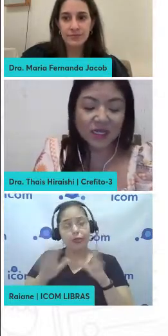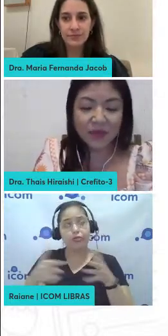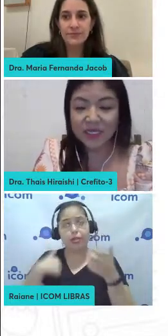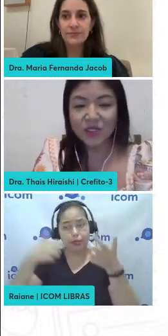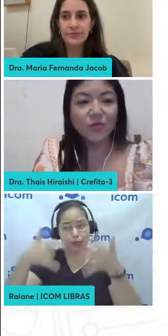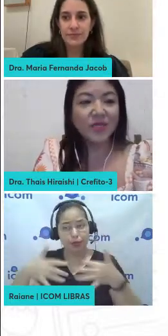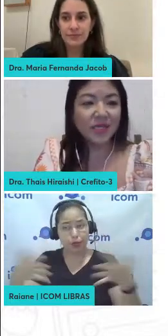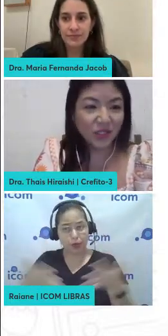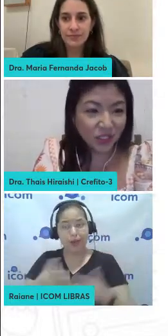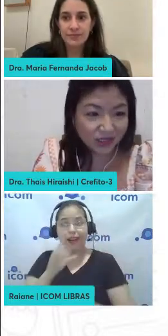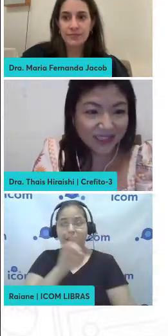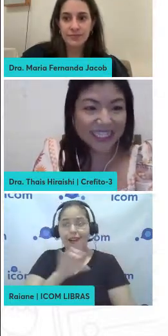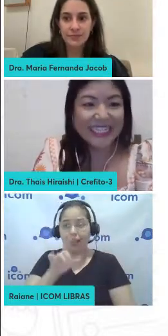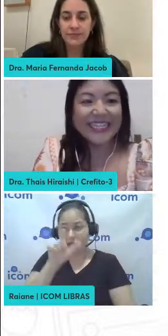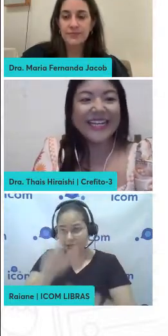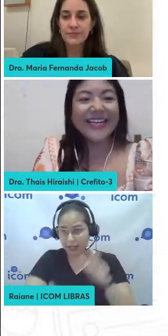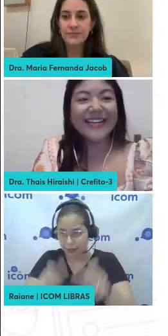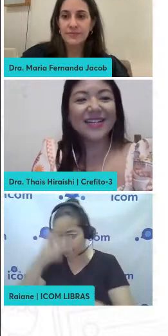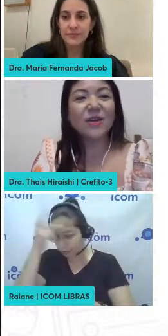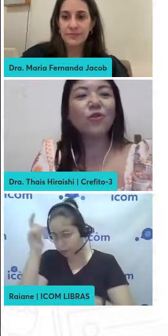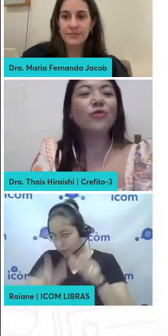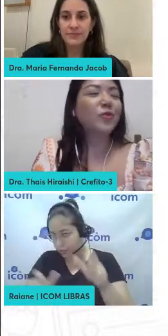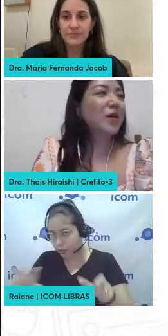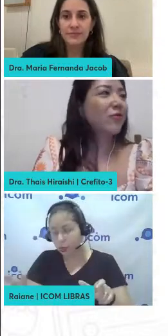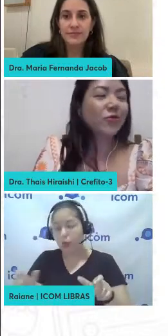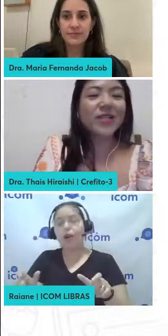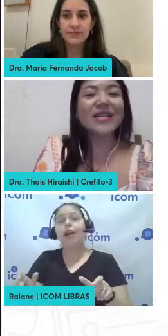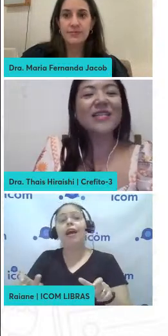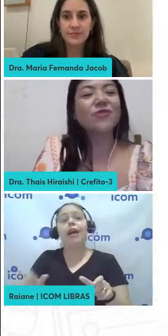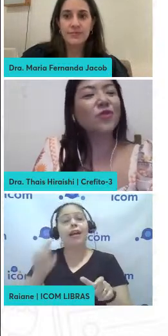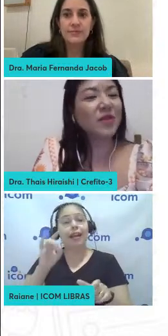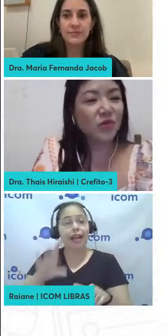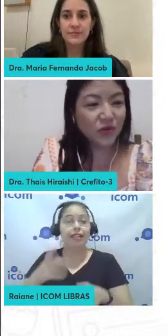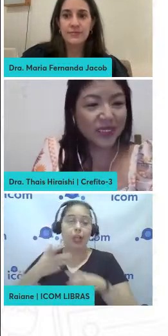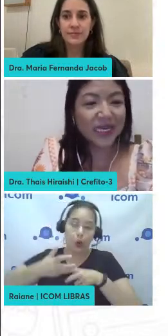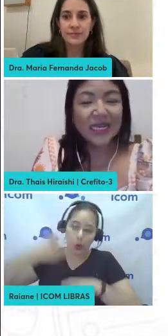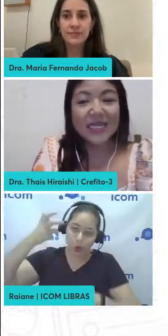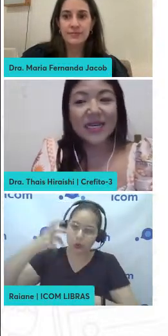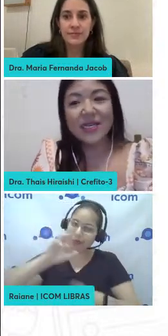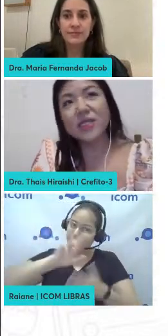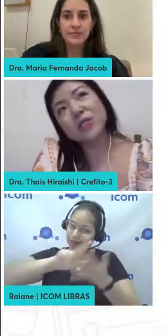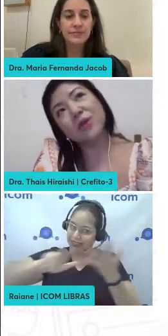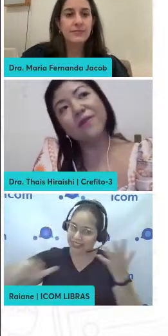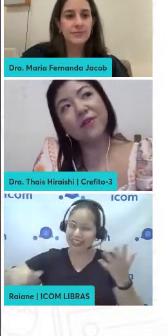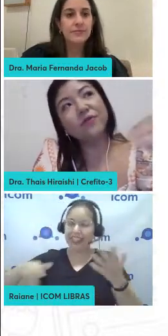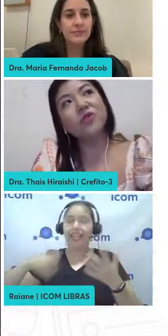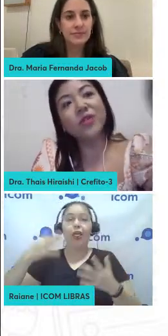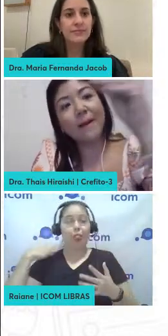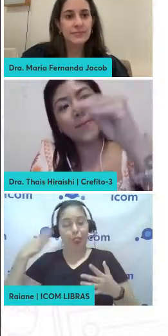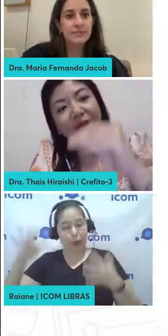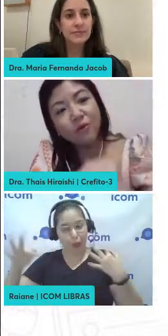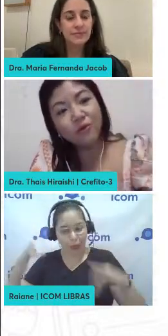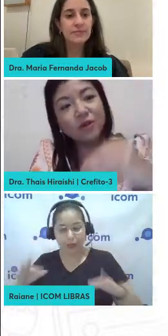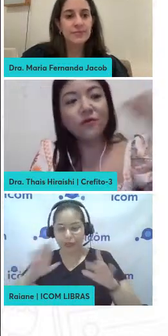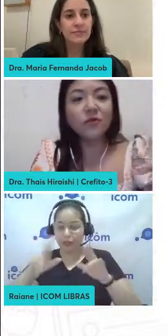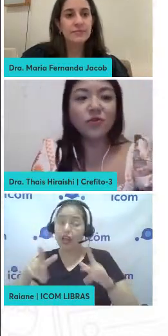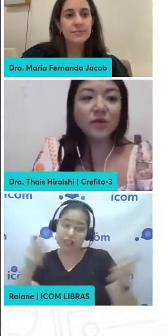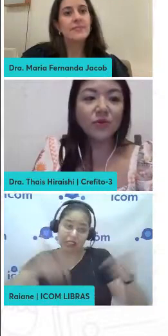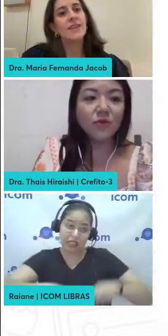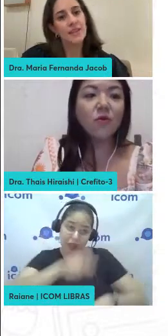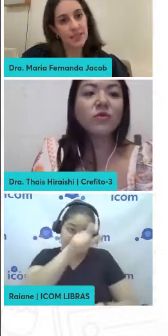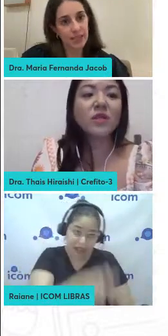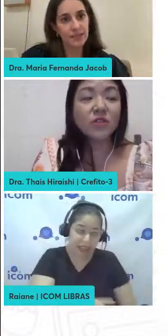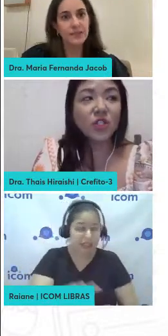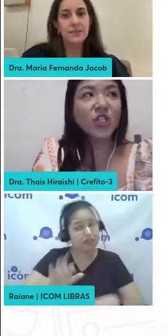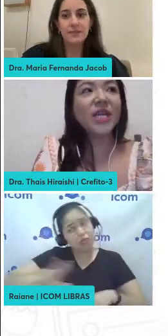né? Cada paciente é um paciente, cada coluna é uma coluna, cada dor é uma dor, e aí às vezes o que vai funcionar para um não funciona